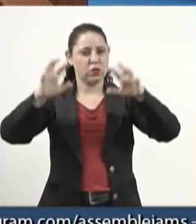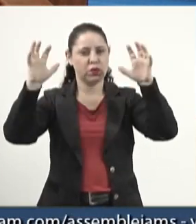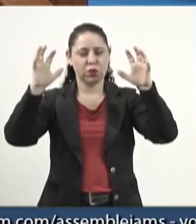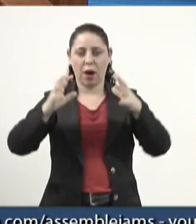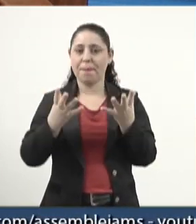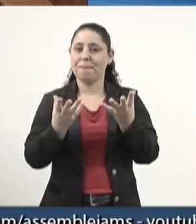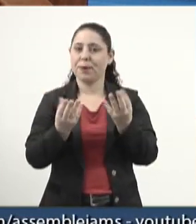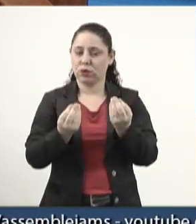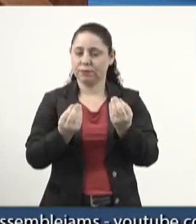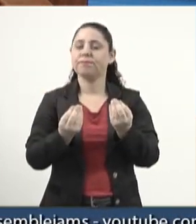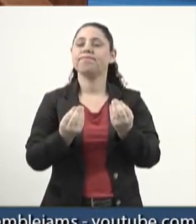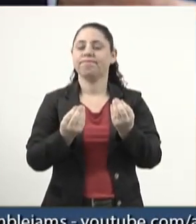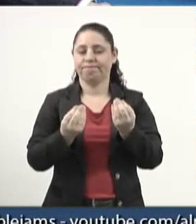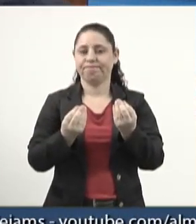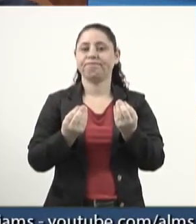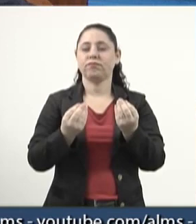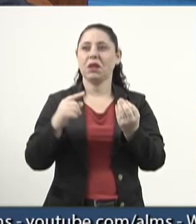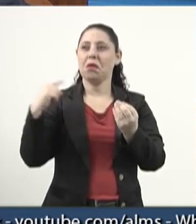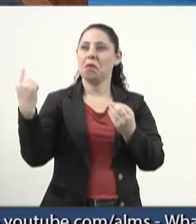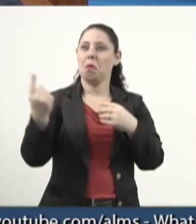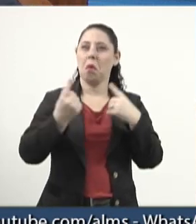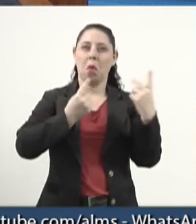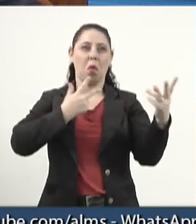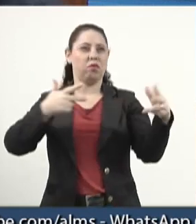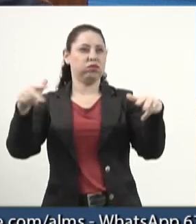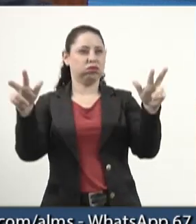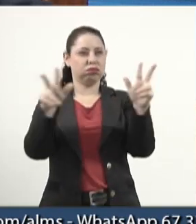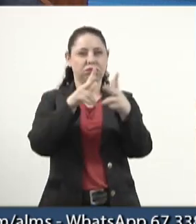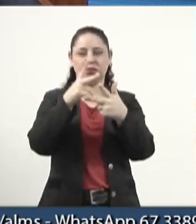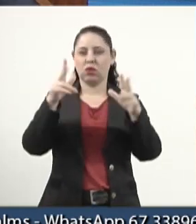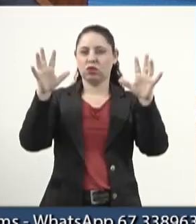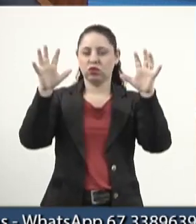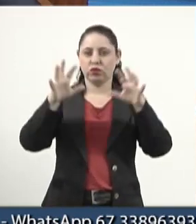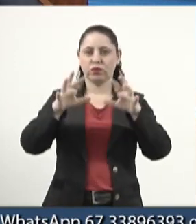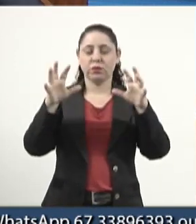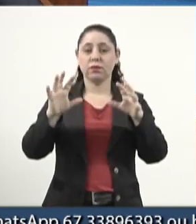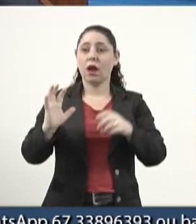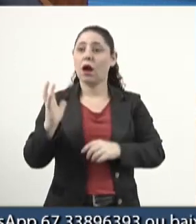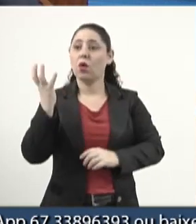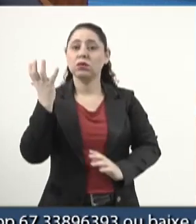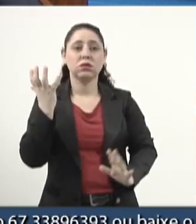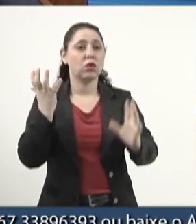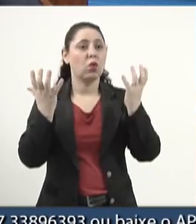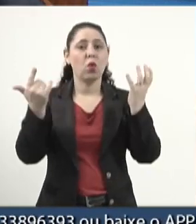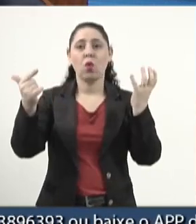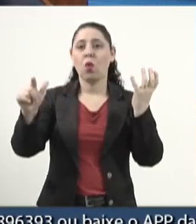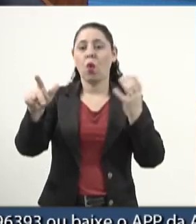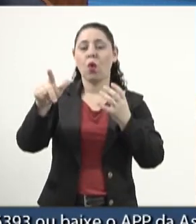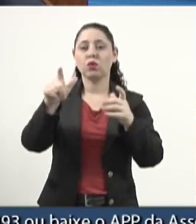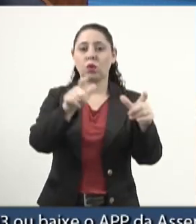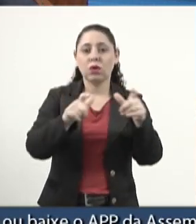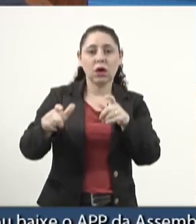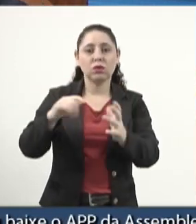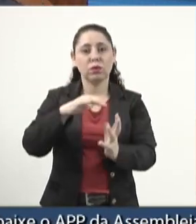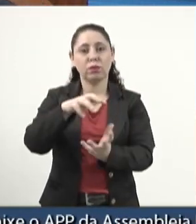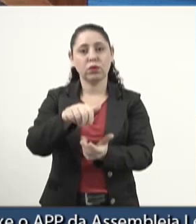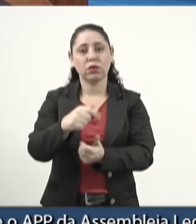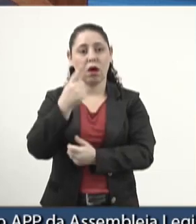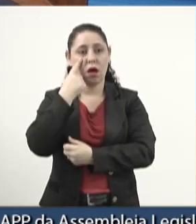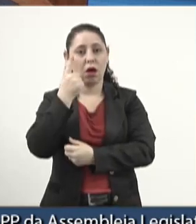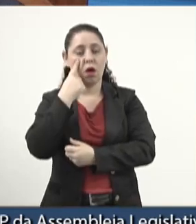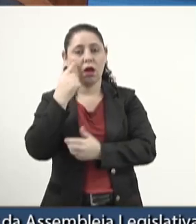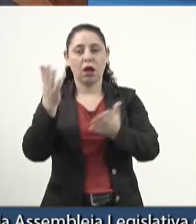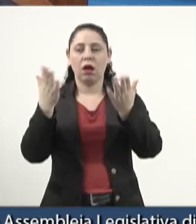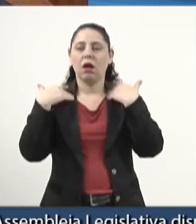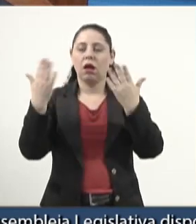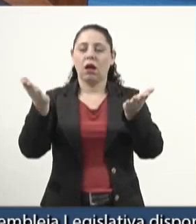temporais e tempestades, e isso está acontecendo também em outras partes do mundo. Olha o calor